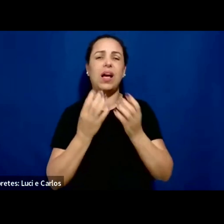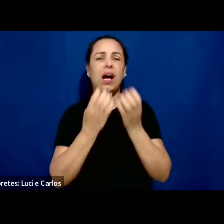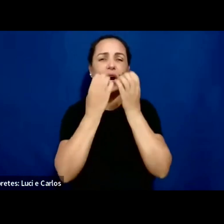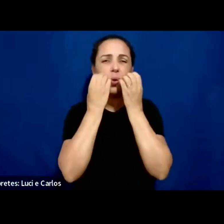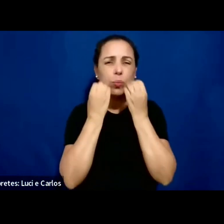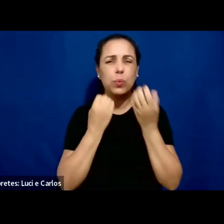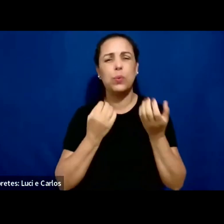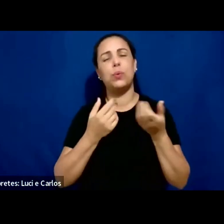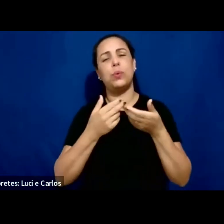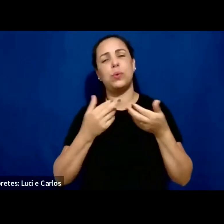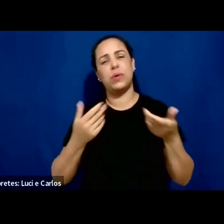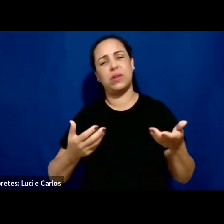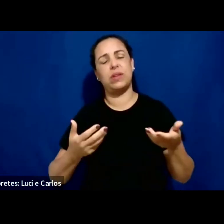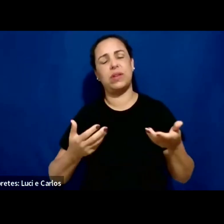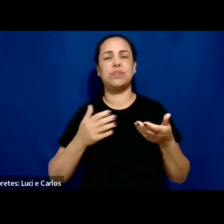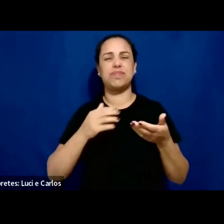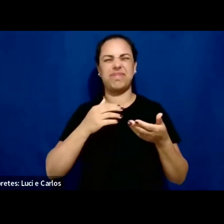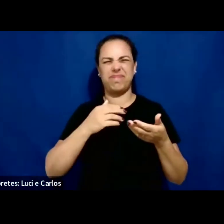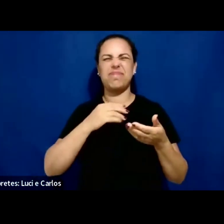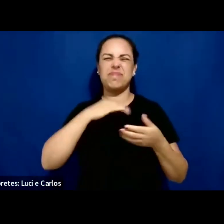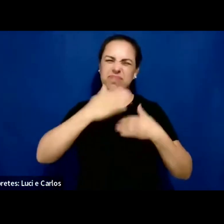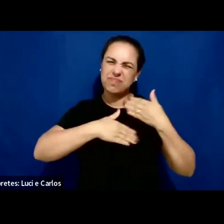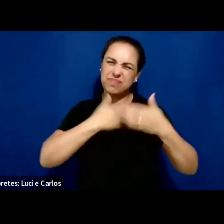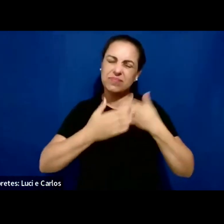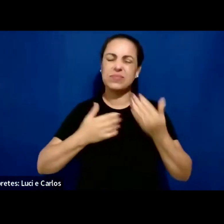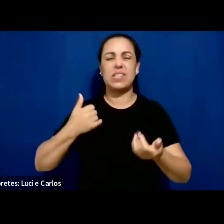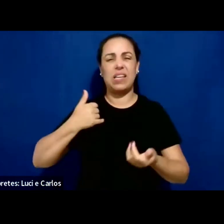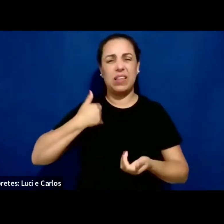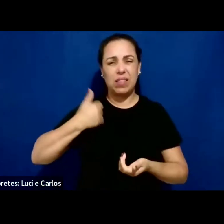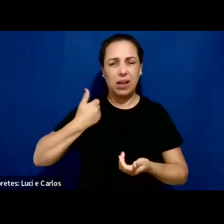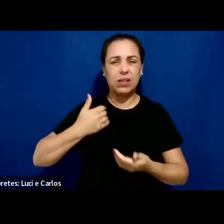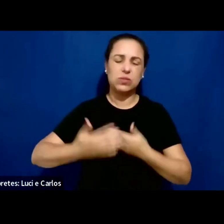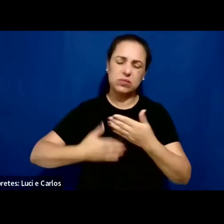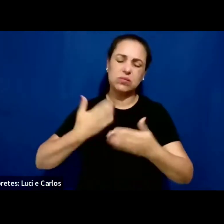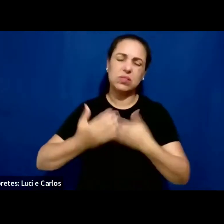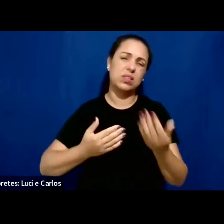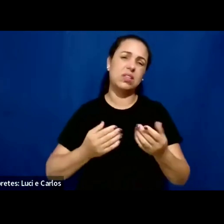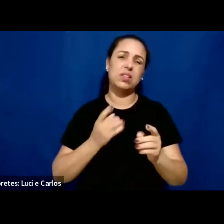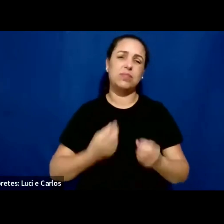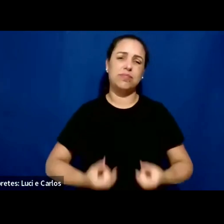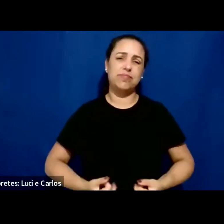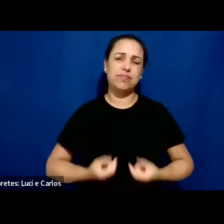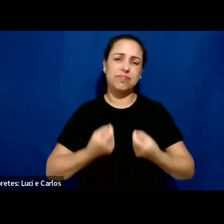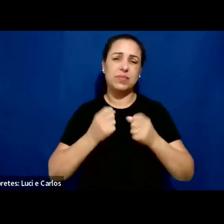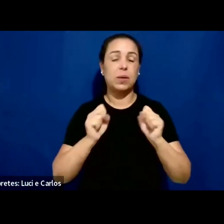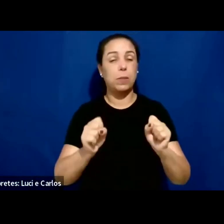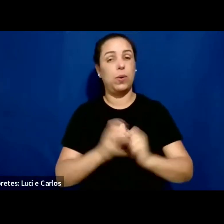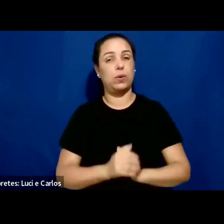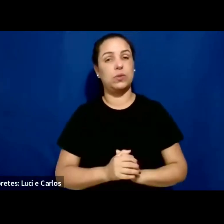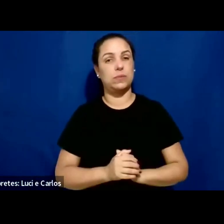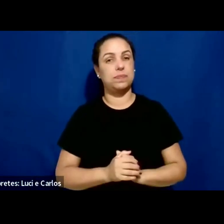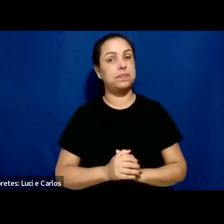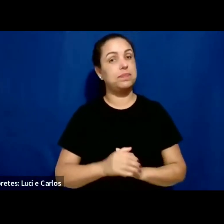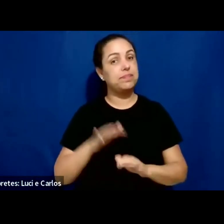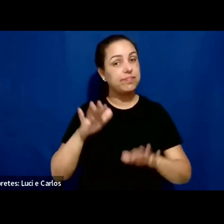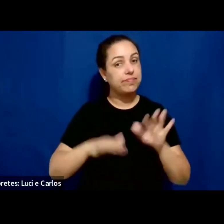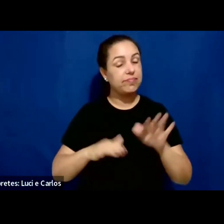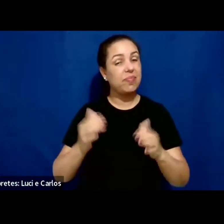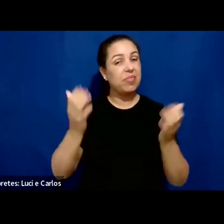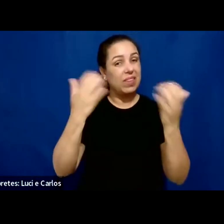também a idade avançada é uma característica, né? Histórico pessoal de